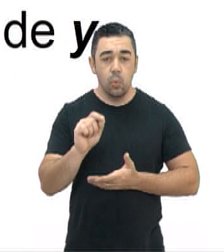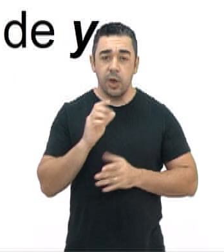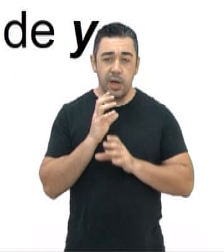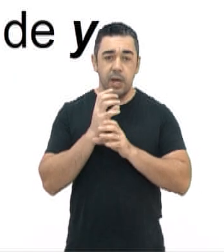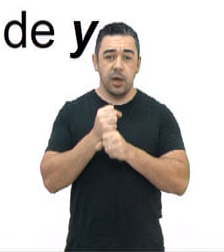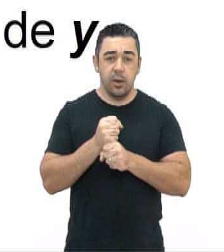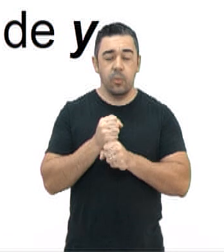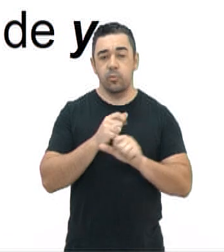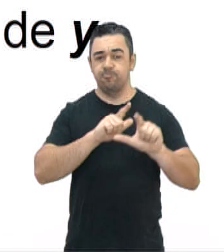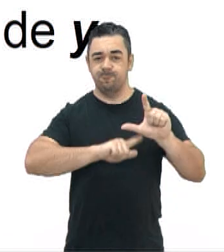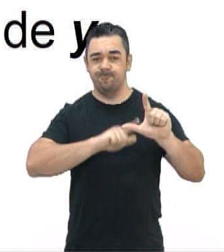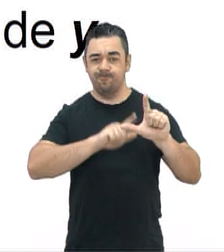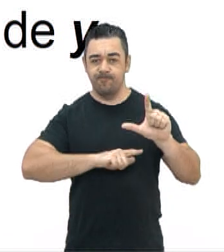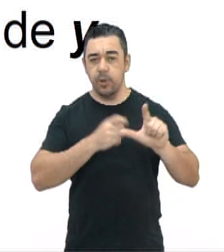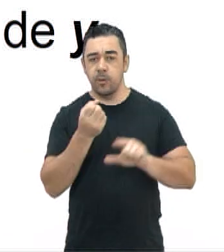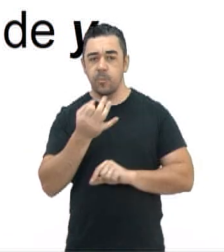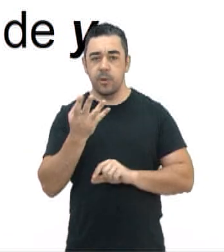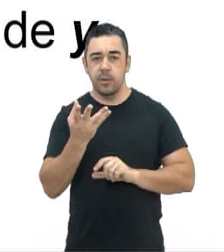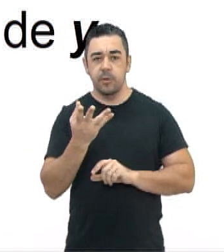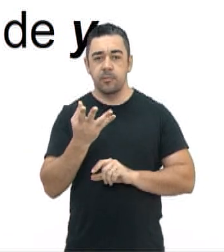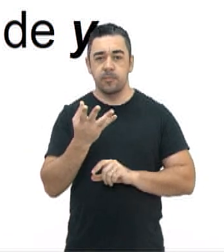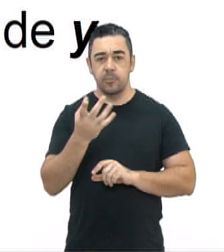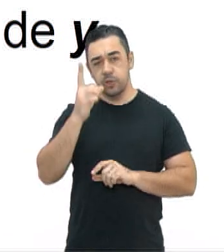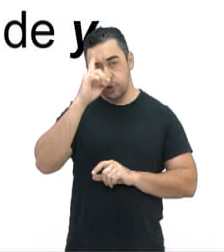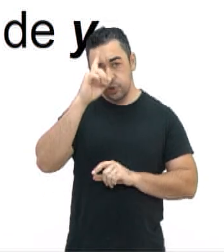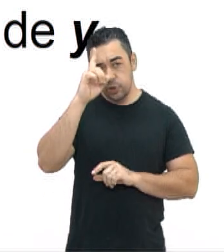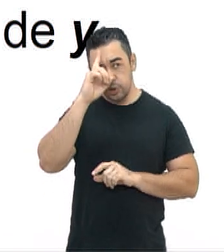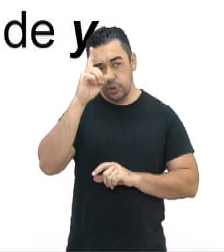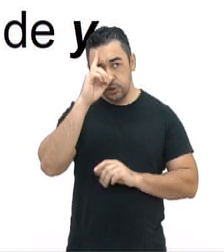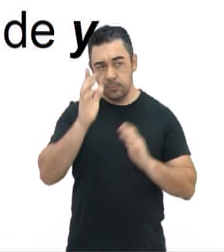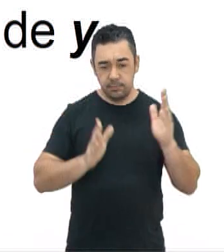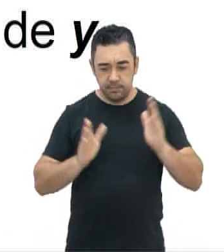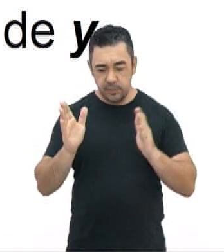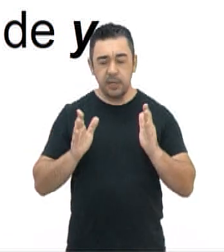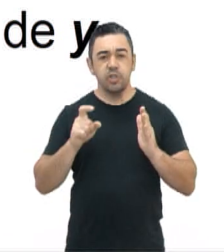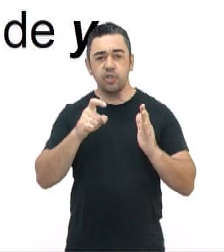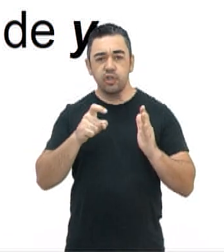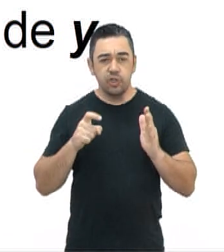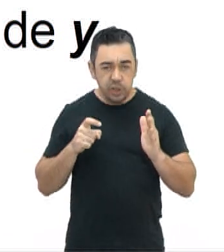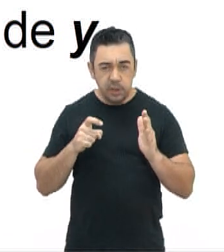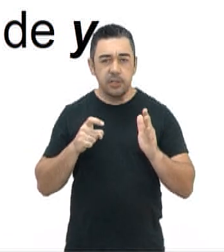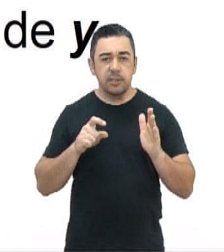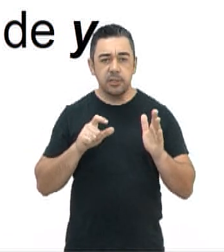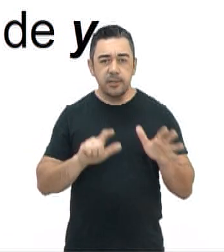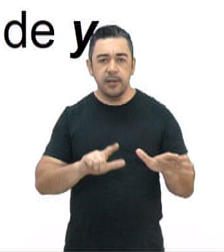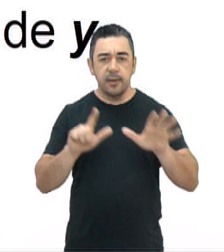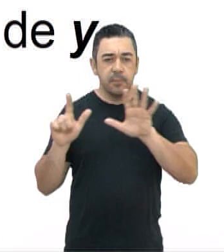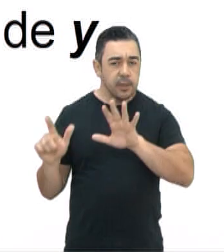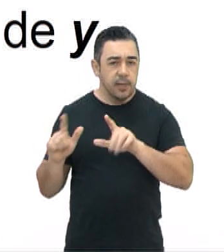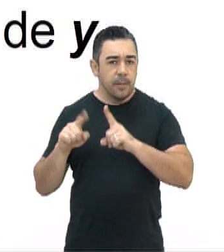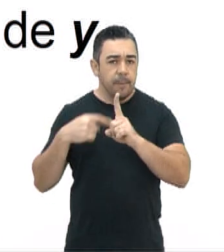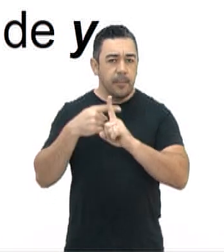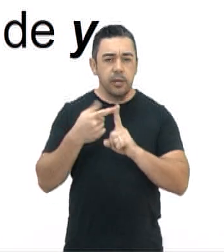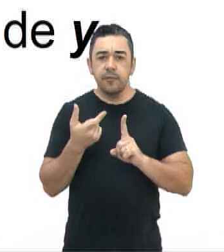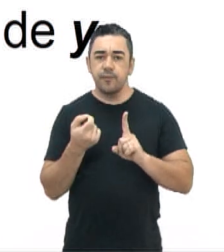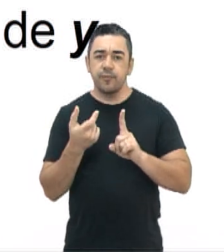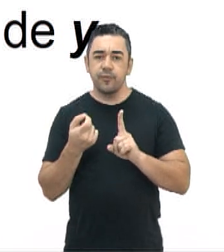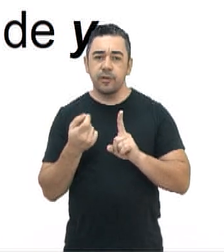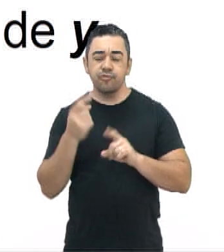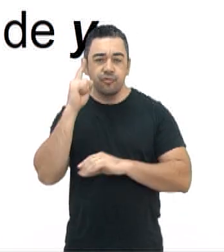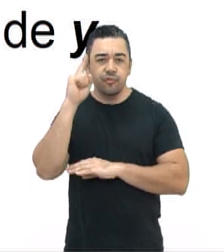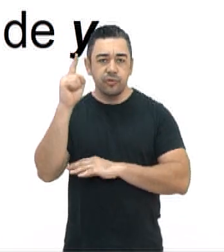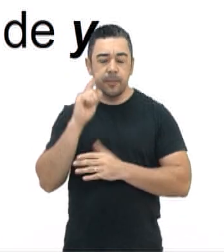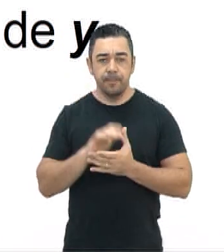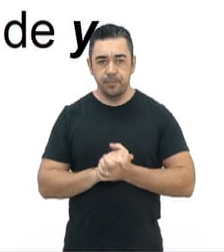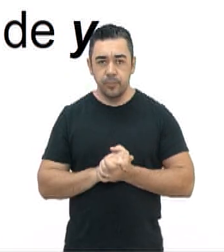cálculos algébricos. Quantos dias há em um período de x semanas mais 20 dias? O cálculo algébrico ele veio